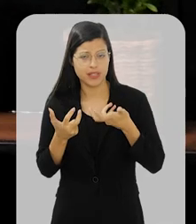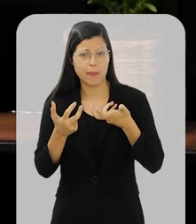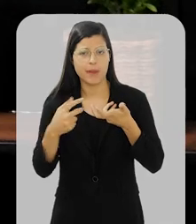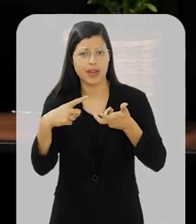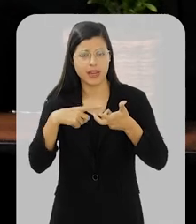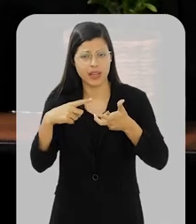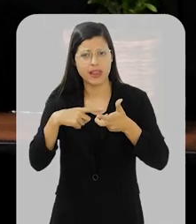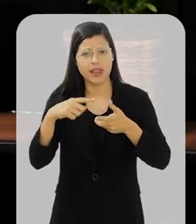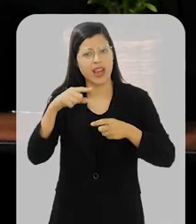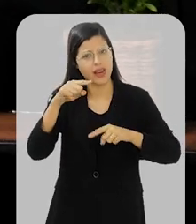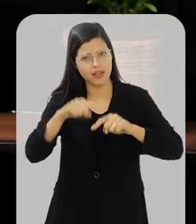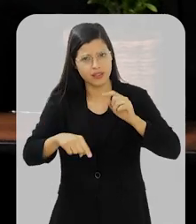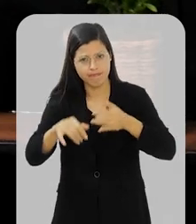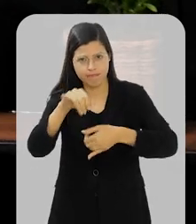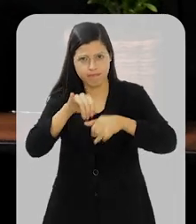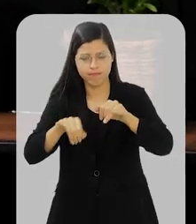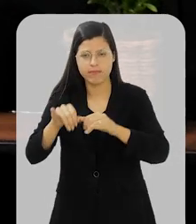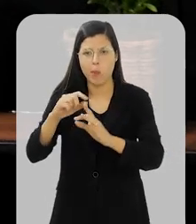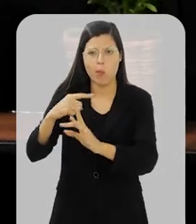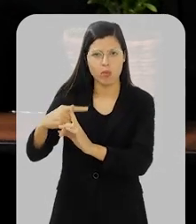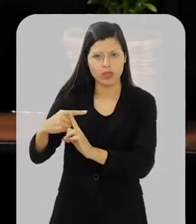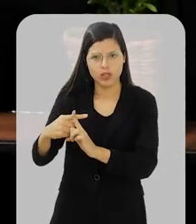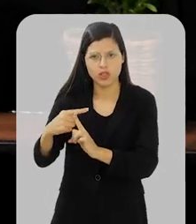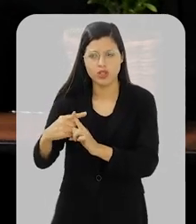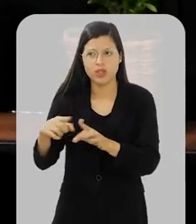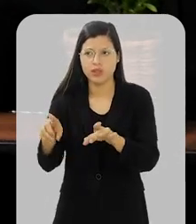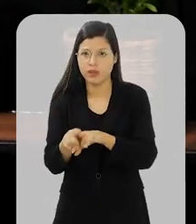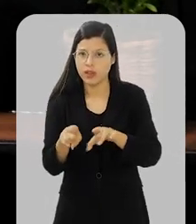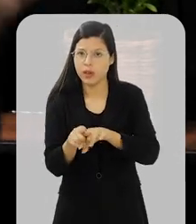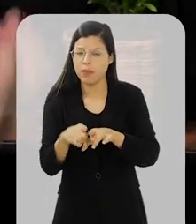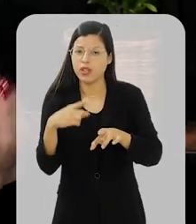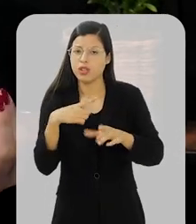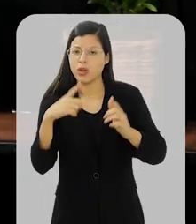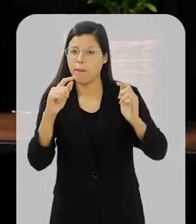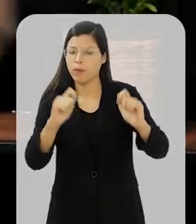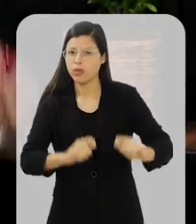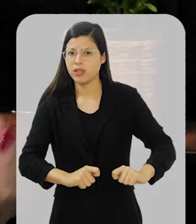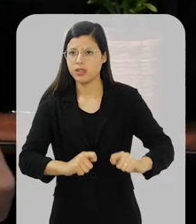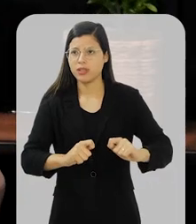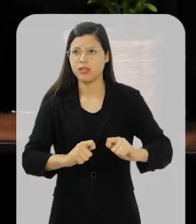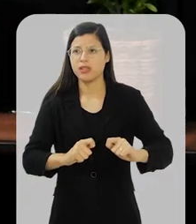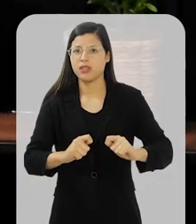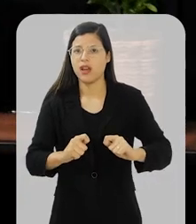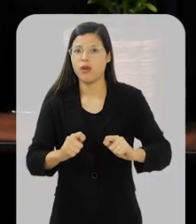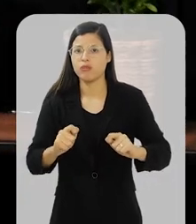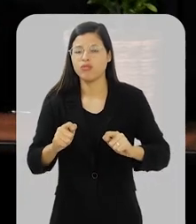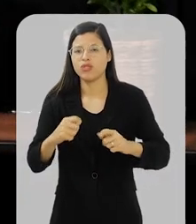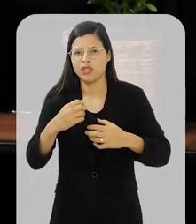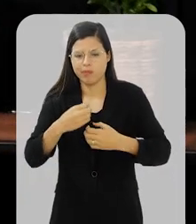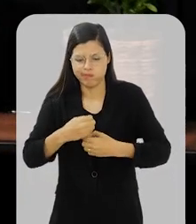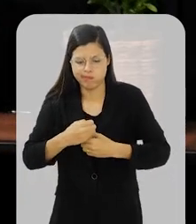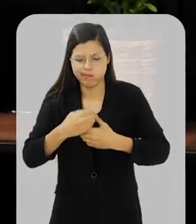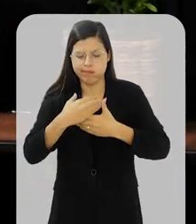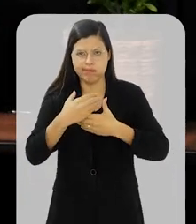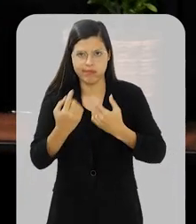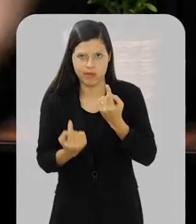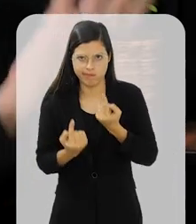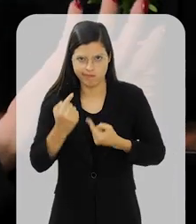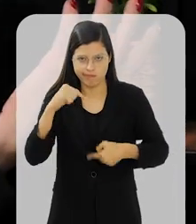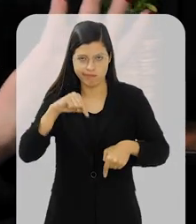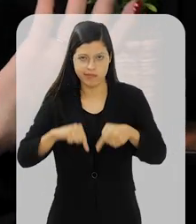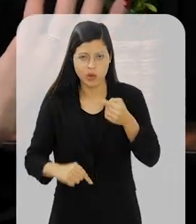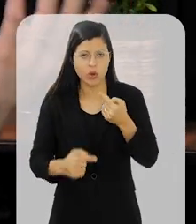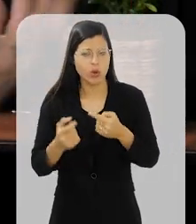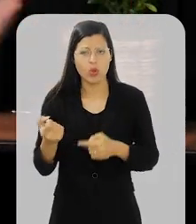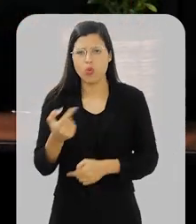que pode promover os efeitos benéficos, e no estudo in vitro, que ele também tinha um potencial maior de induzir a vasodilatação do que os